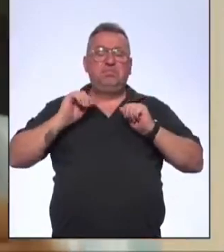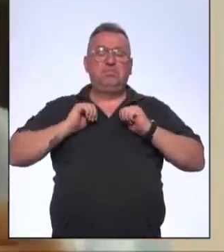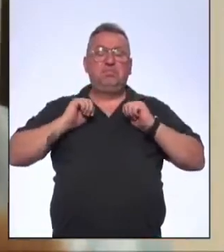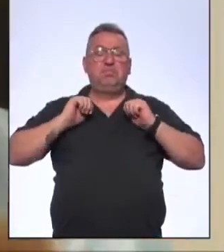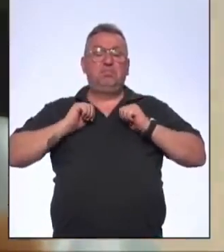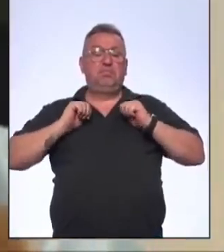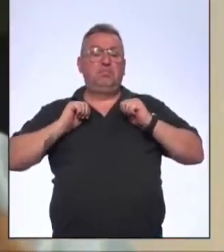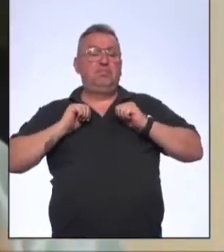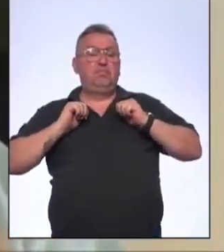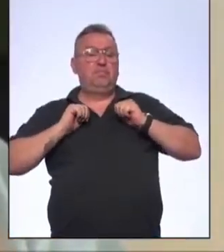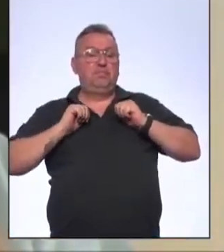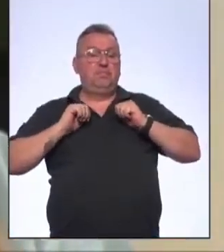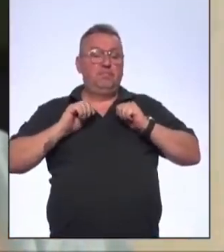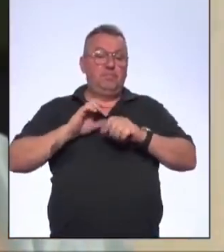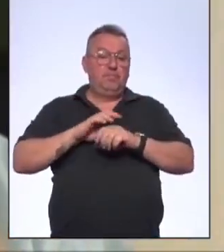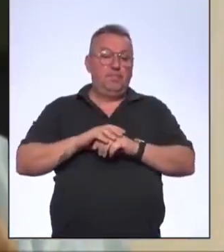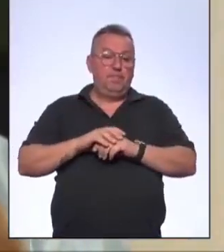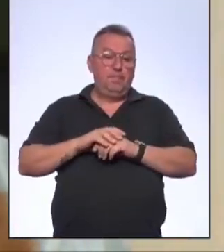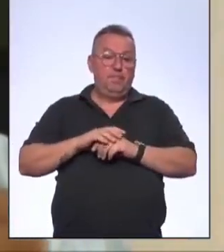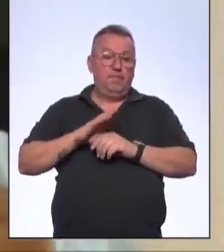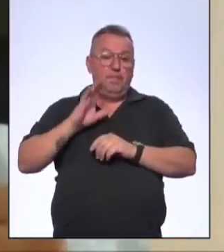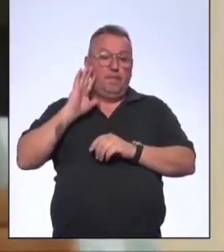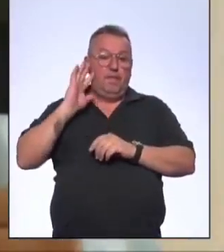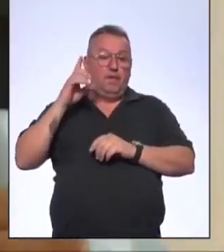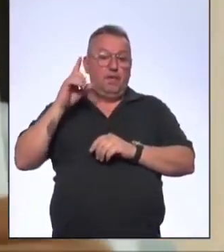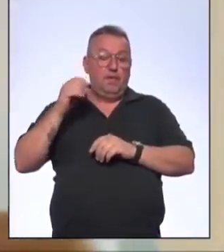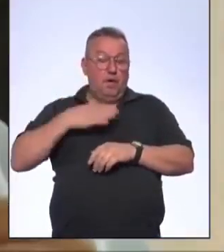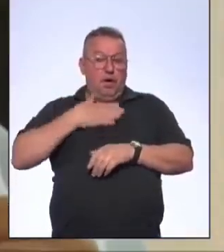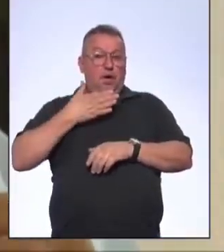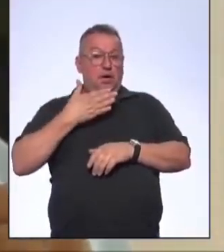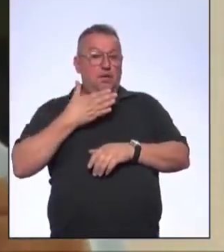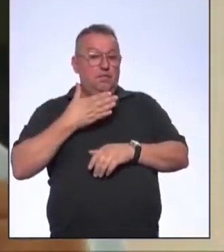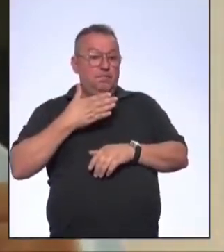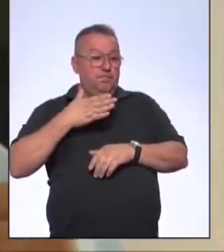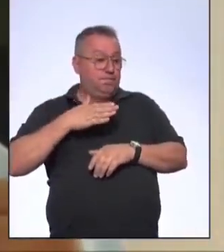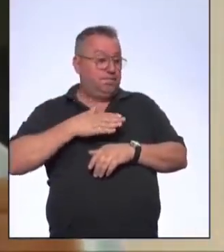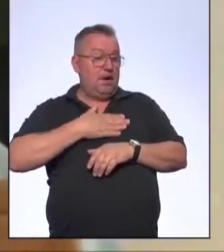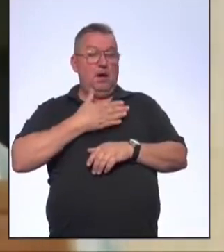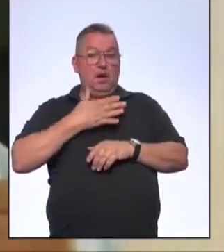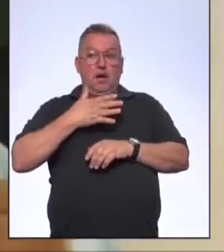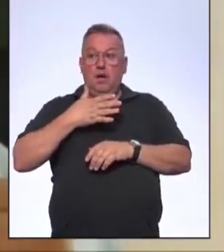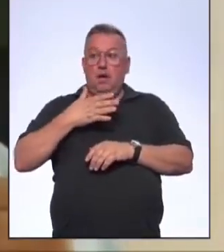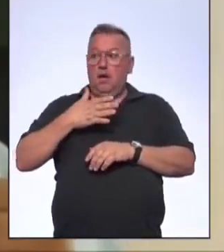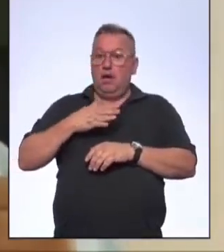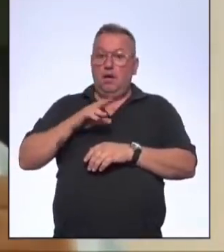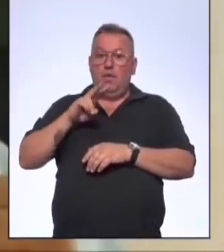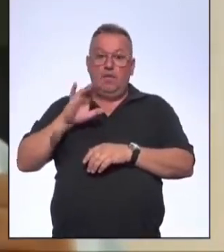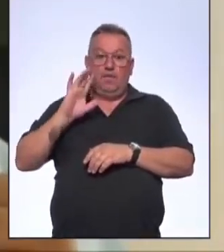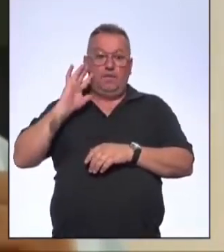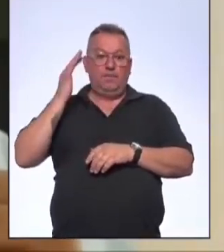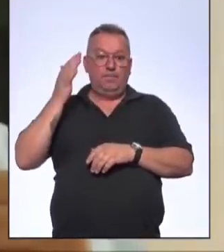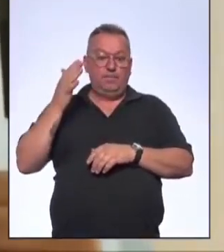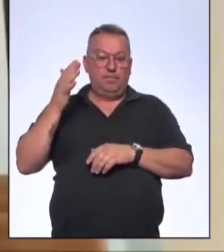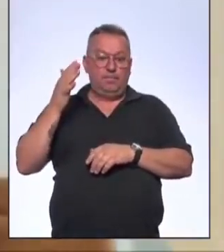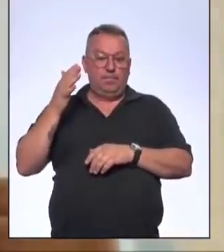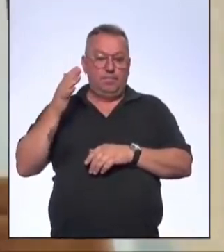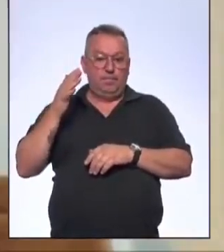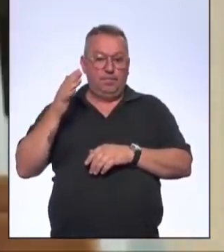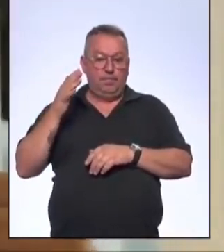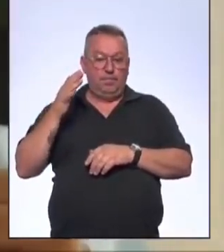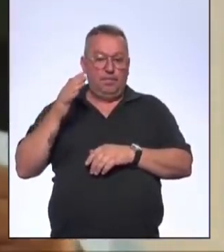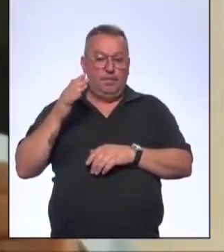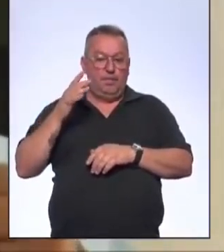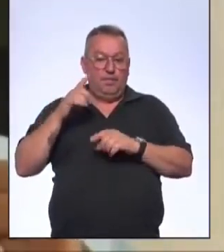você tá na sua tal. Você toma um susto, cara, você toma um susto daquele. Sabe o que vai acontecer?